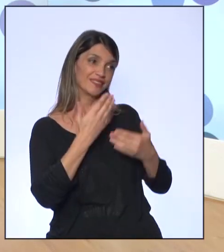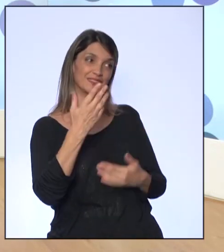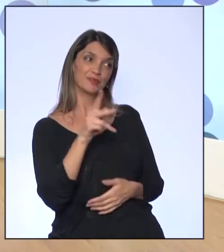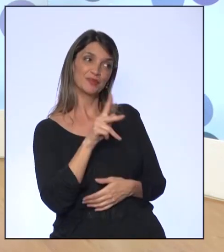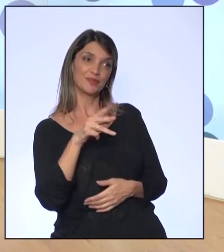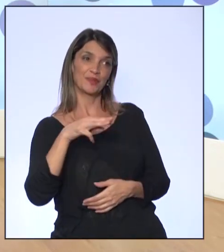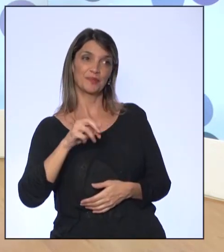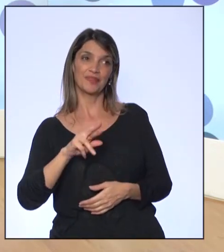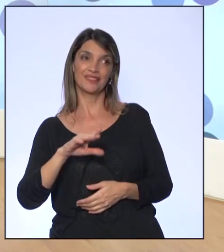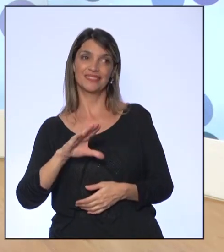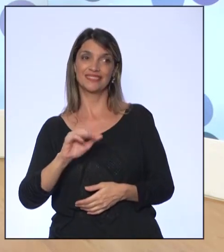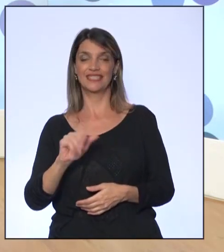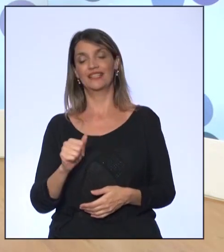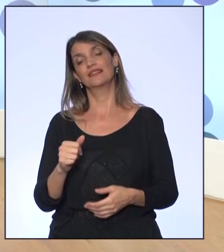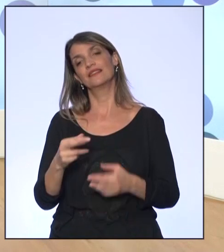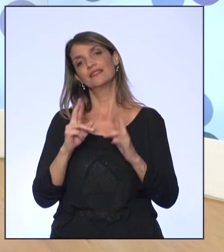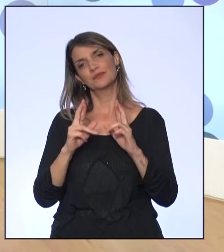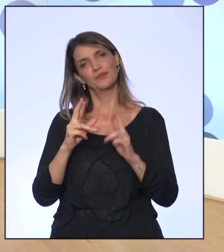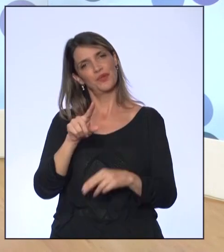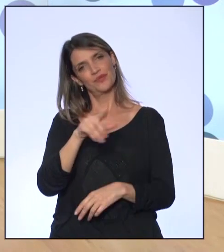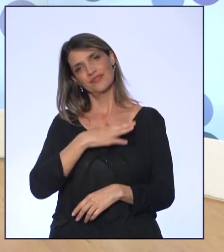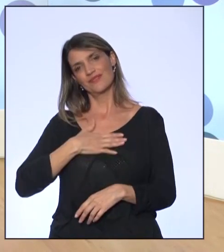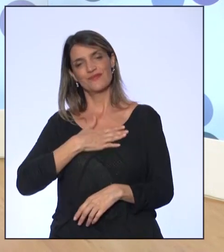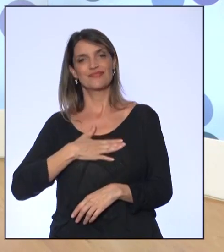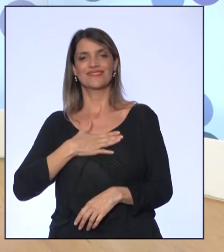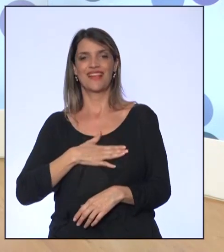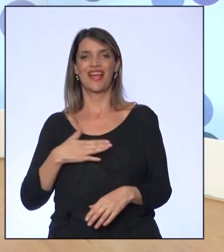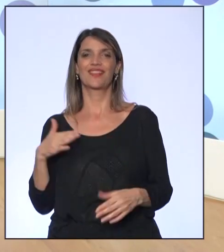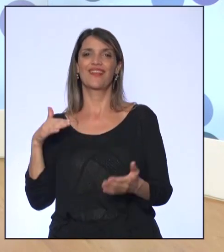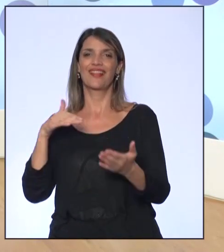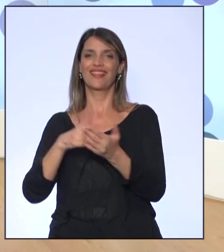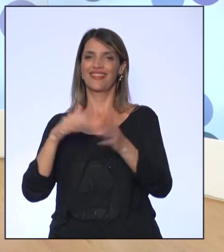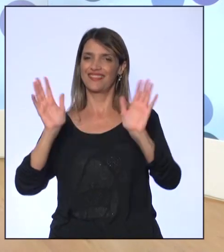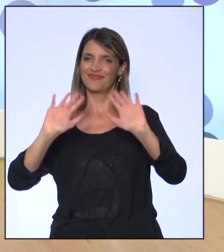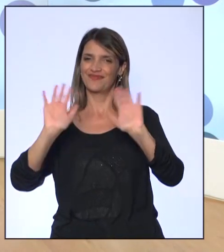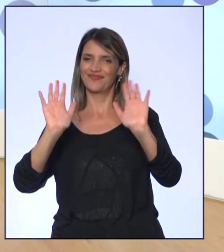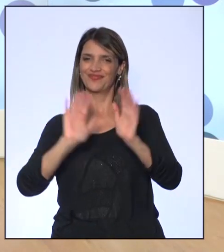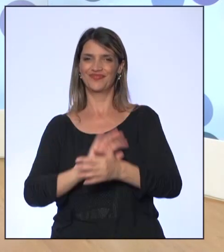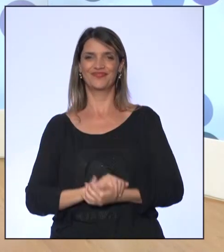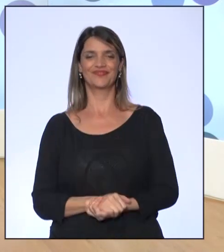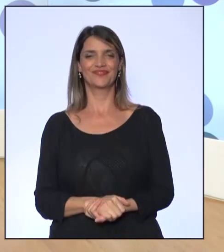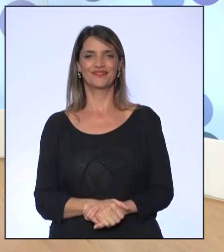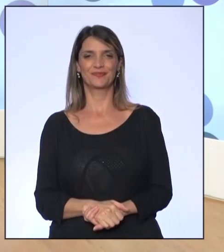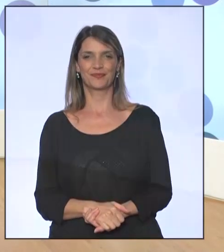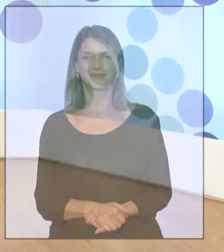Bom, gente, espero que vocês tenham gostado. Até a próxima aula. É isso aí. Tchau, tchau.